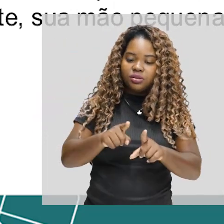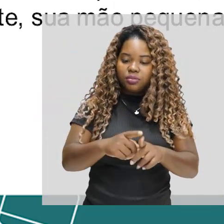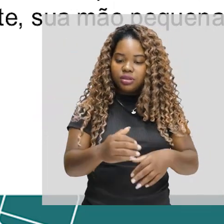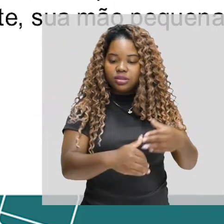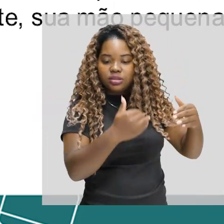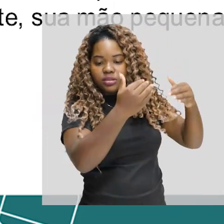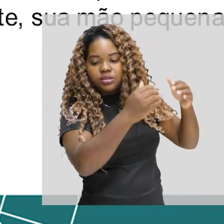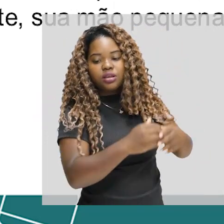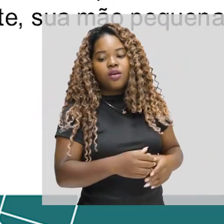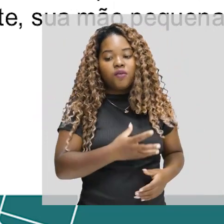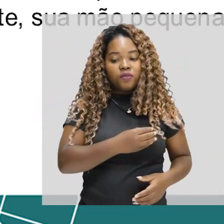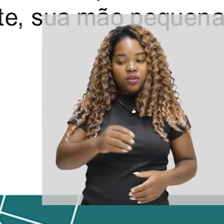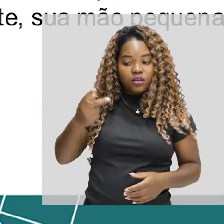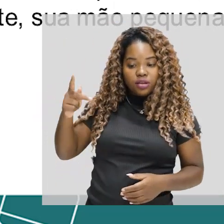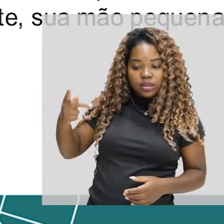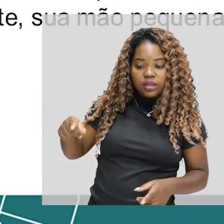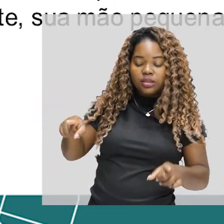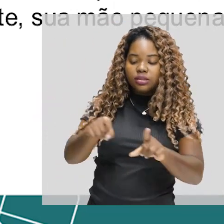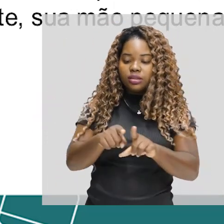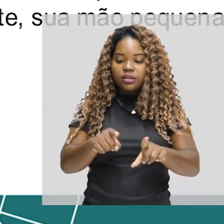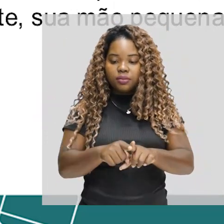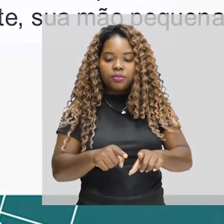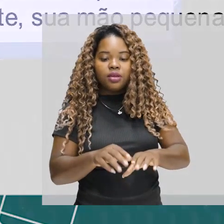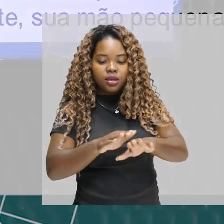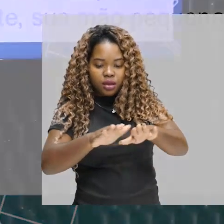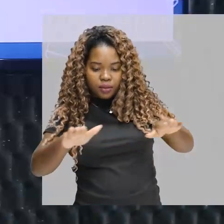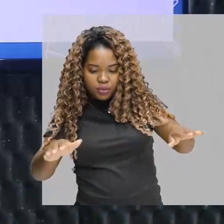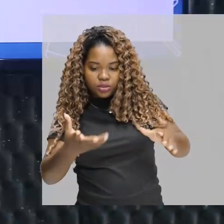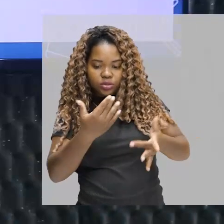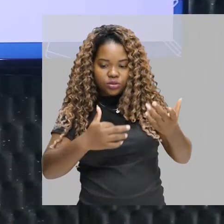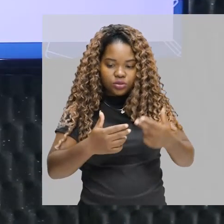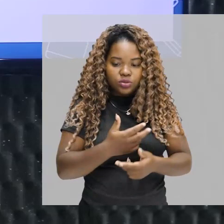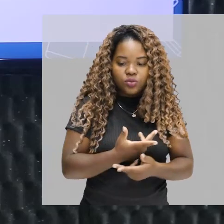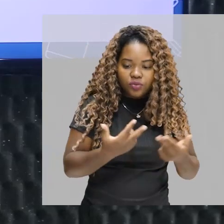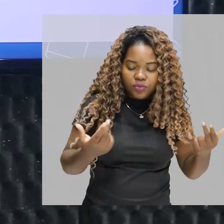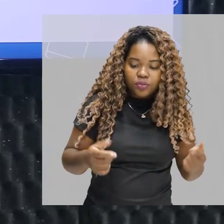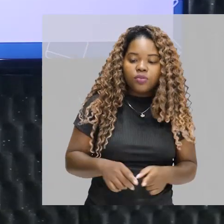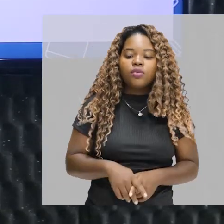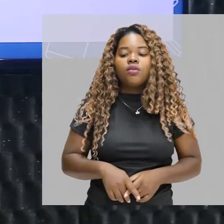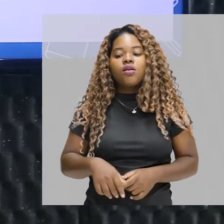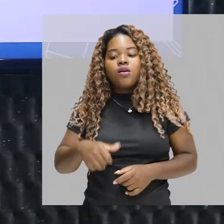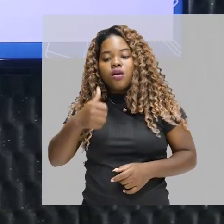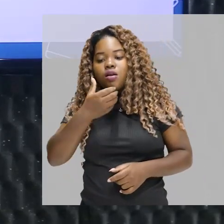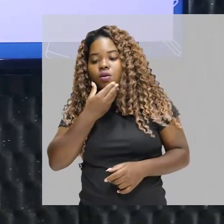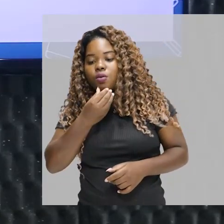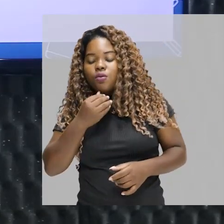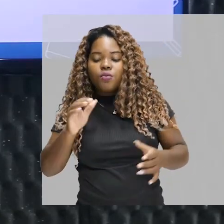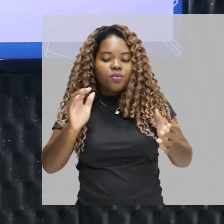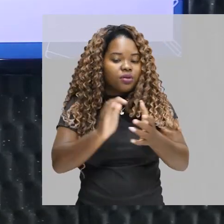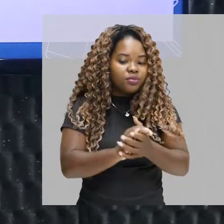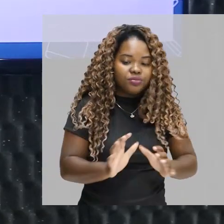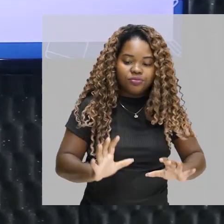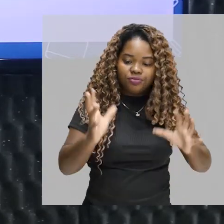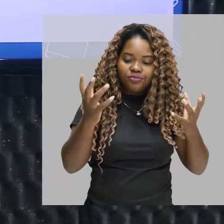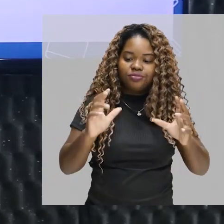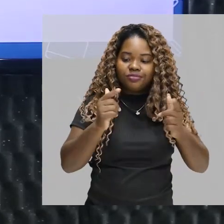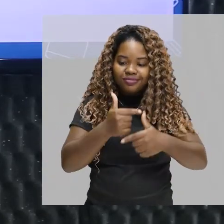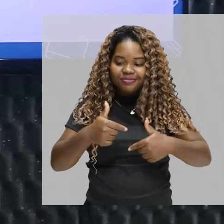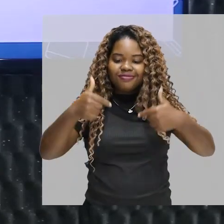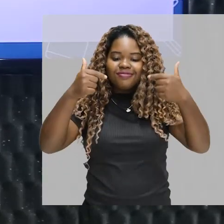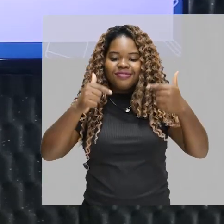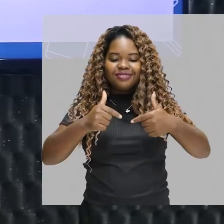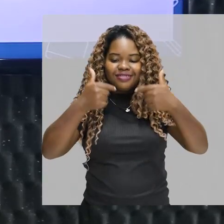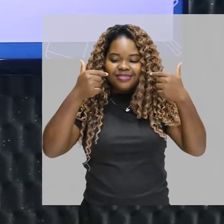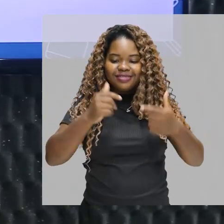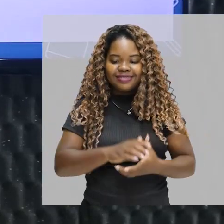filhos, crescia a mesa com comidas, o marido chegando com os jornais e sorrindo de fome, o canto